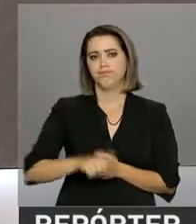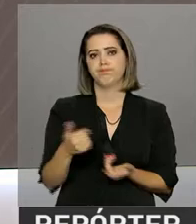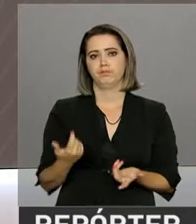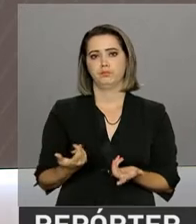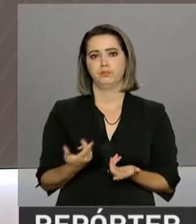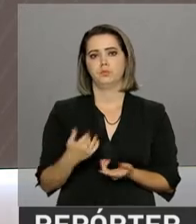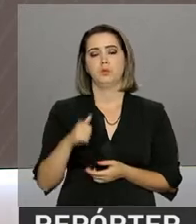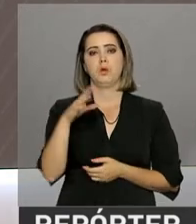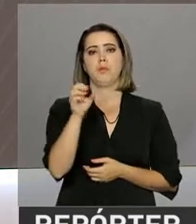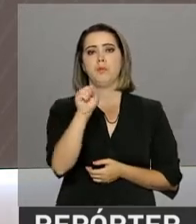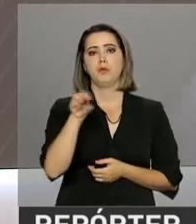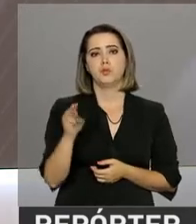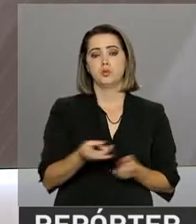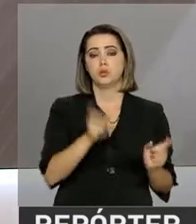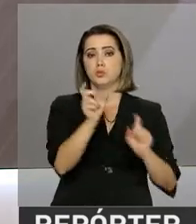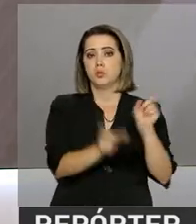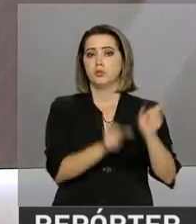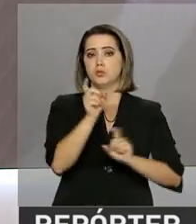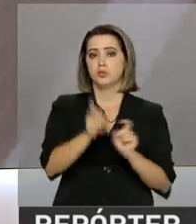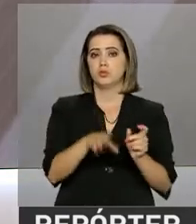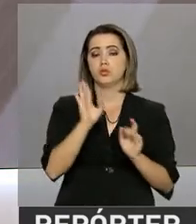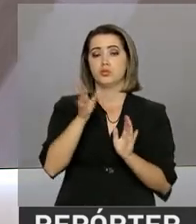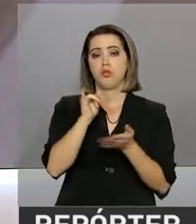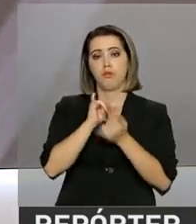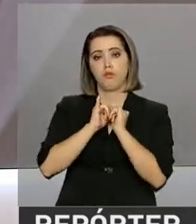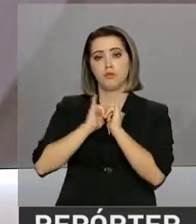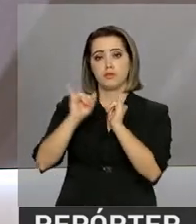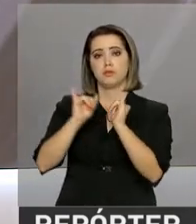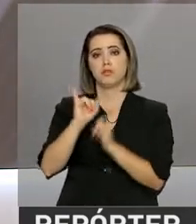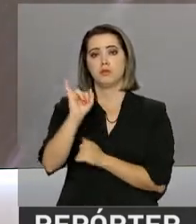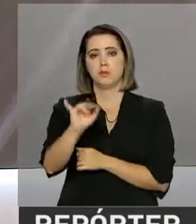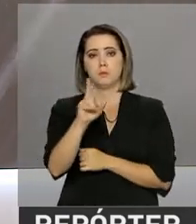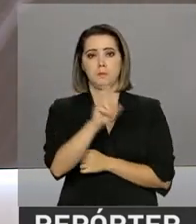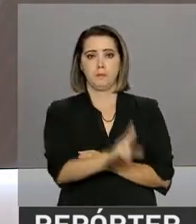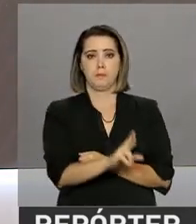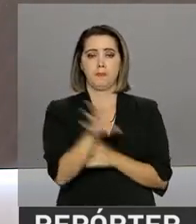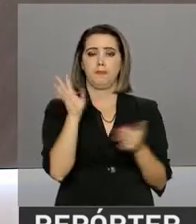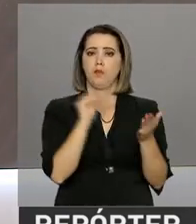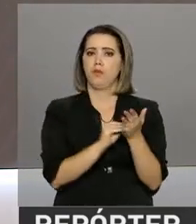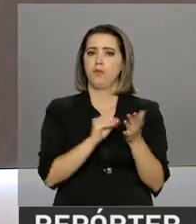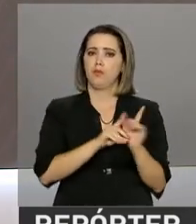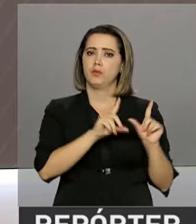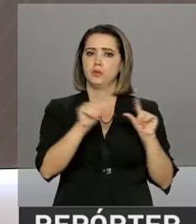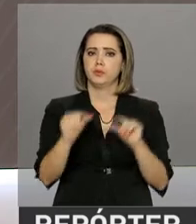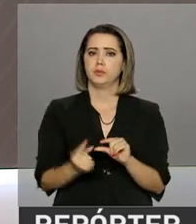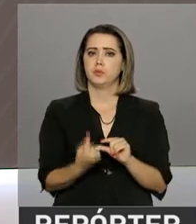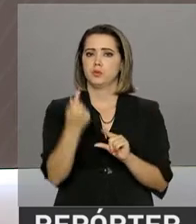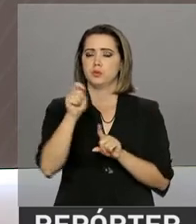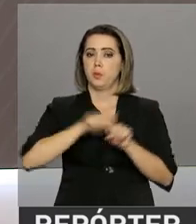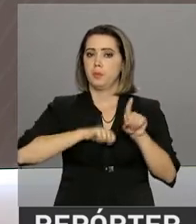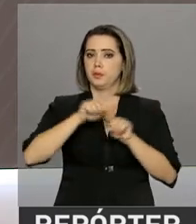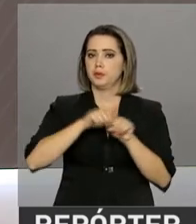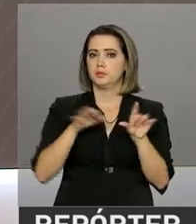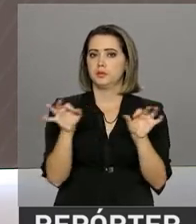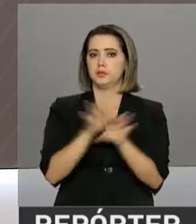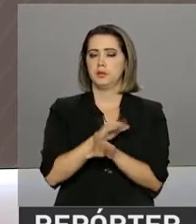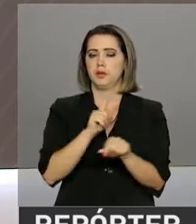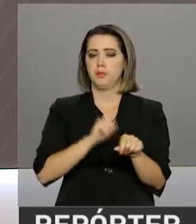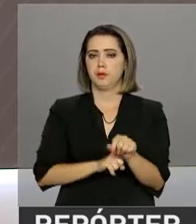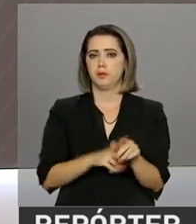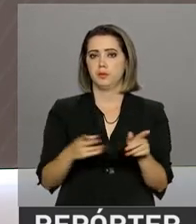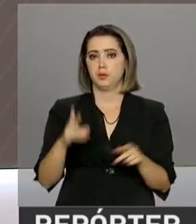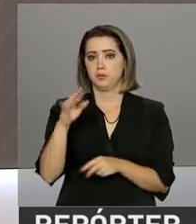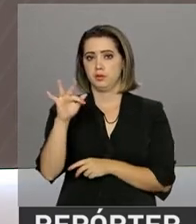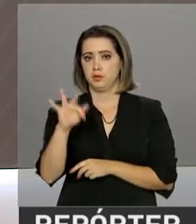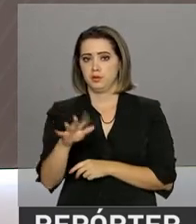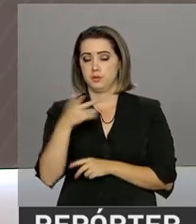cerca de 8 milhões de contribuintes já enviaram a declaração do imposto de renda faltando menos de um mês para o fim do prazo a receita